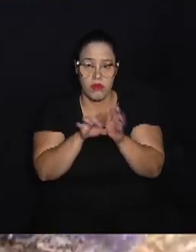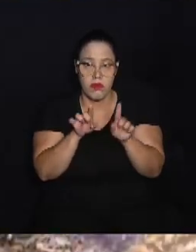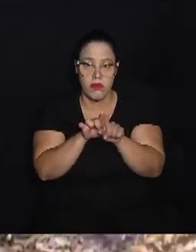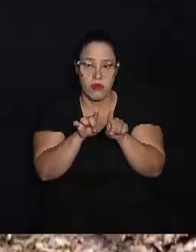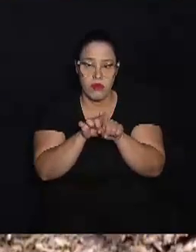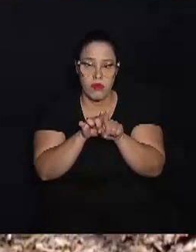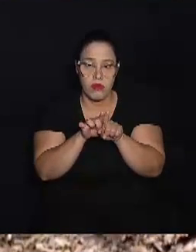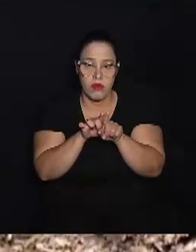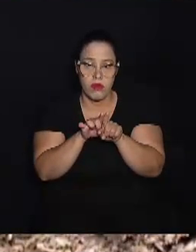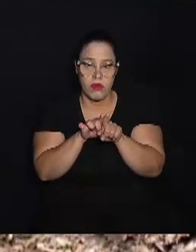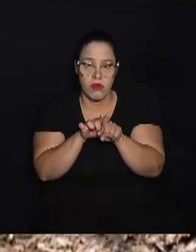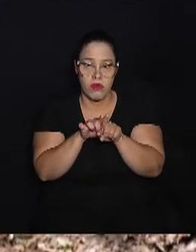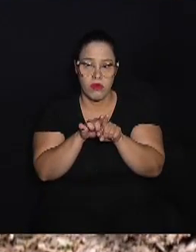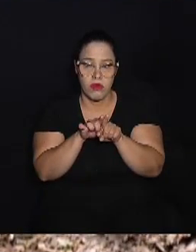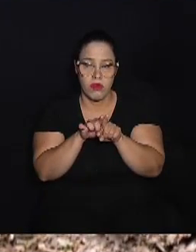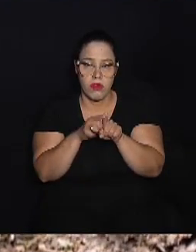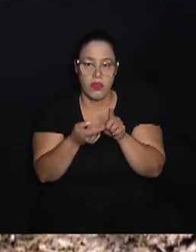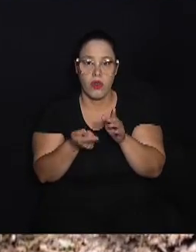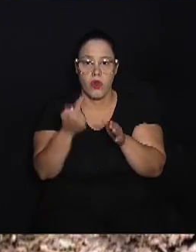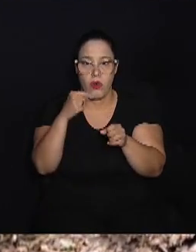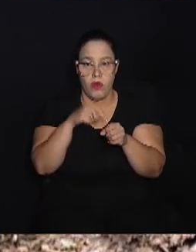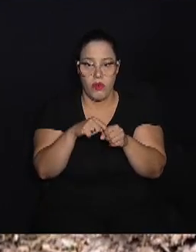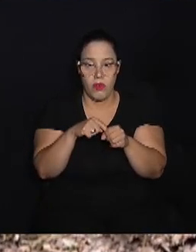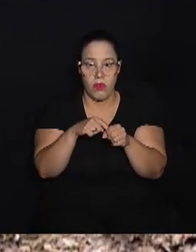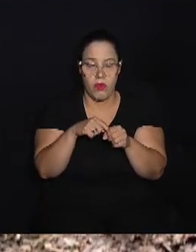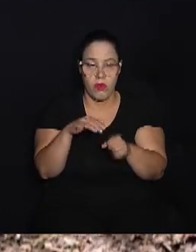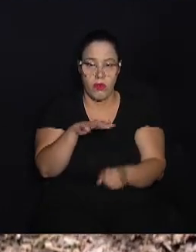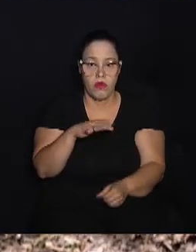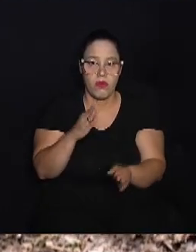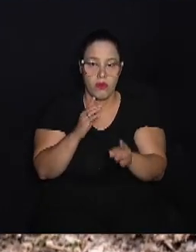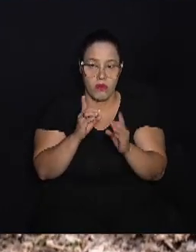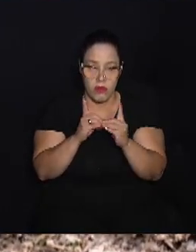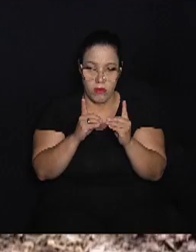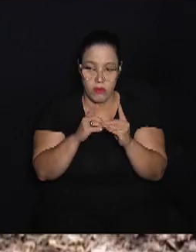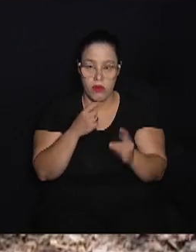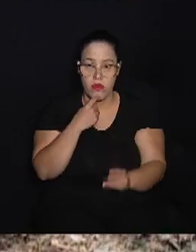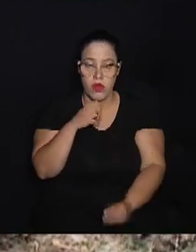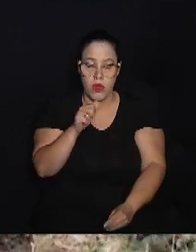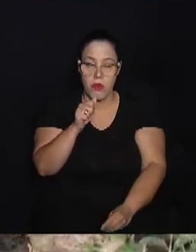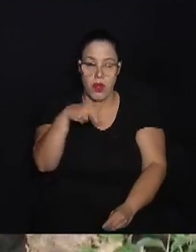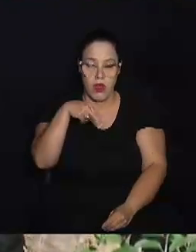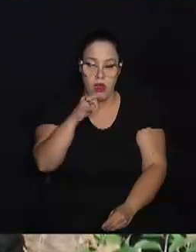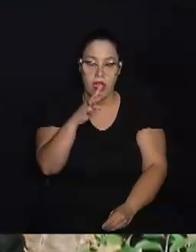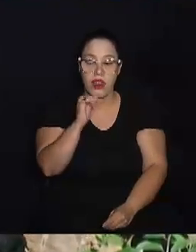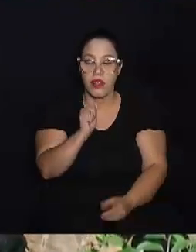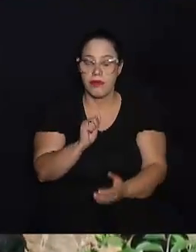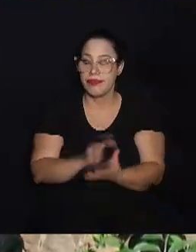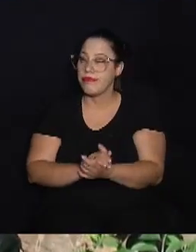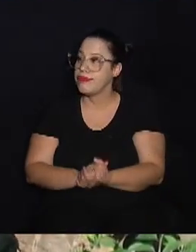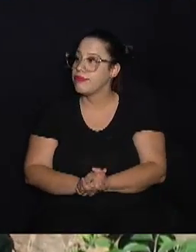já diagnosticamos, mas veio de outro município, mas foi atendido aqui em Campinas, de uma anta também.